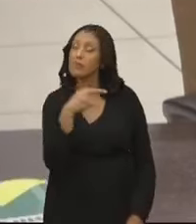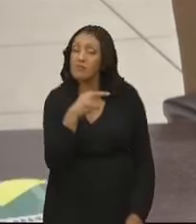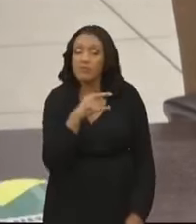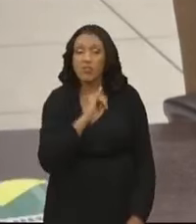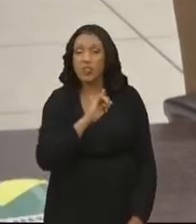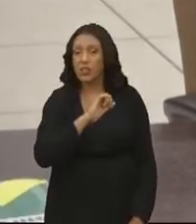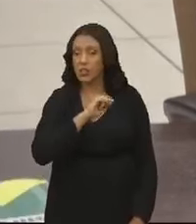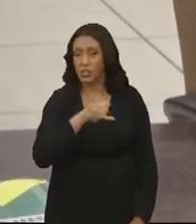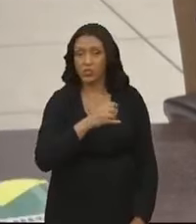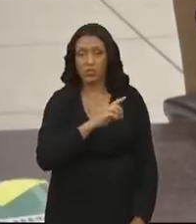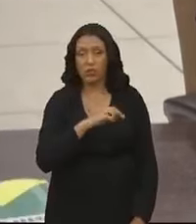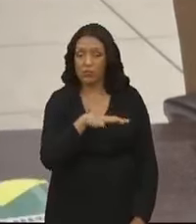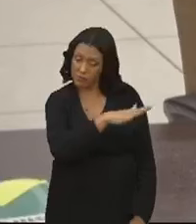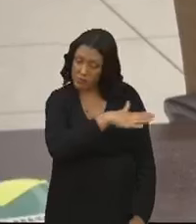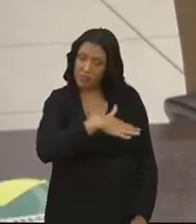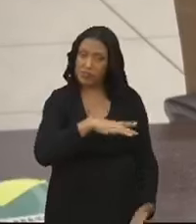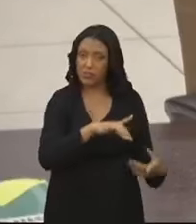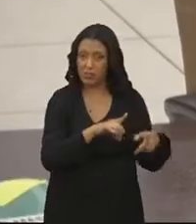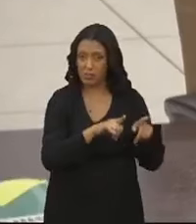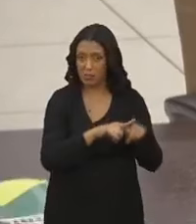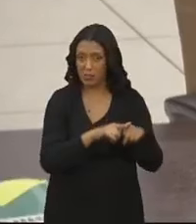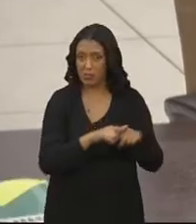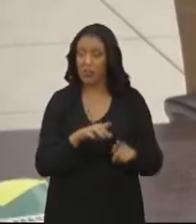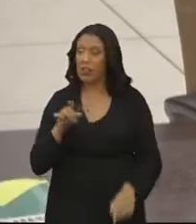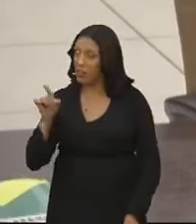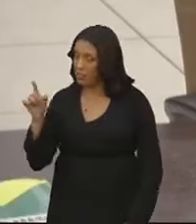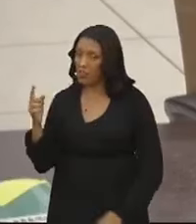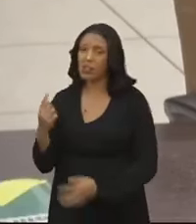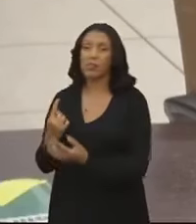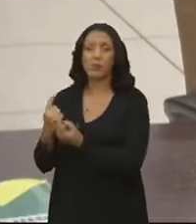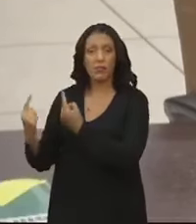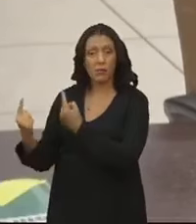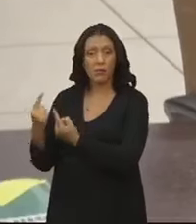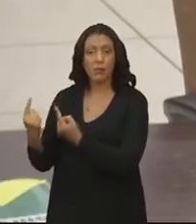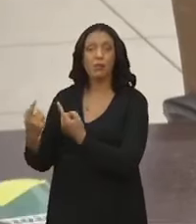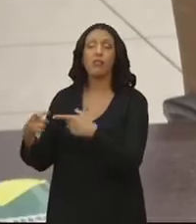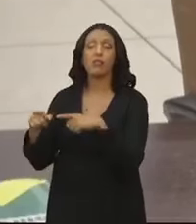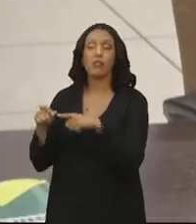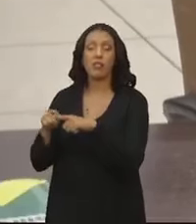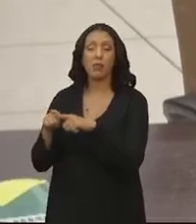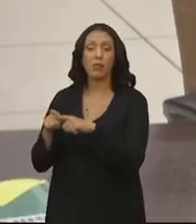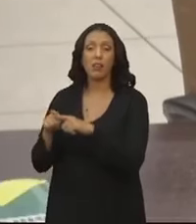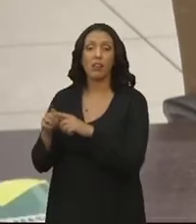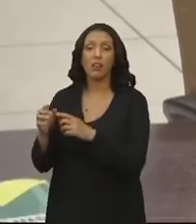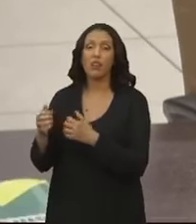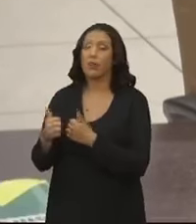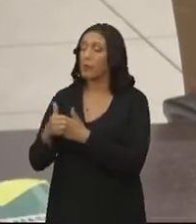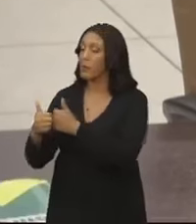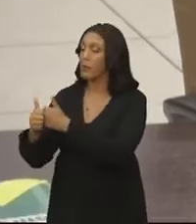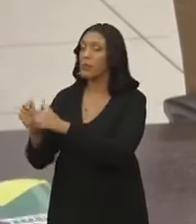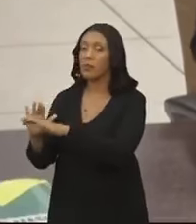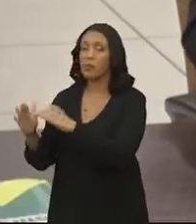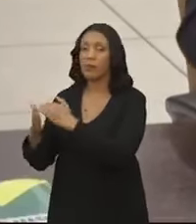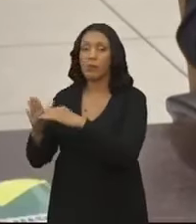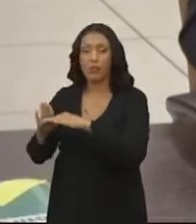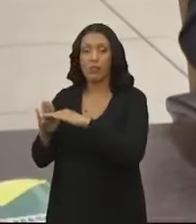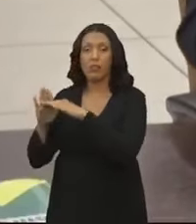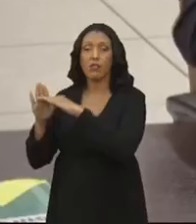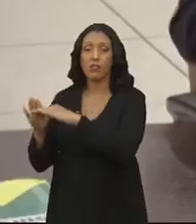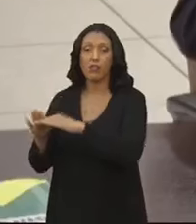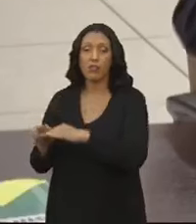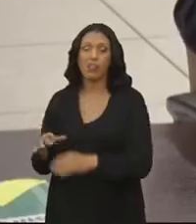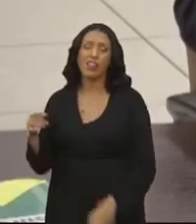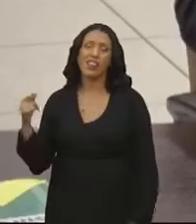olha, desculpe, mas é um projeto para criar subprefeitura. Misturou agora saúde, educação e tal, votou